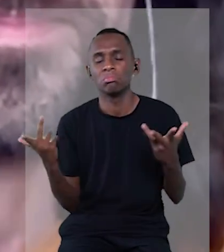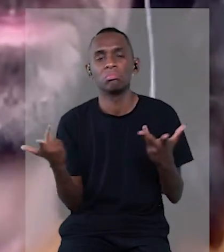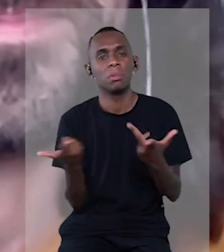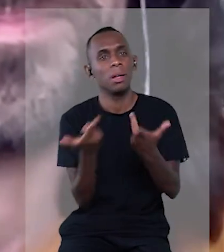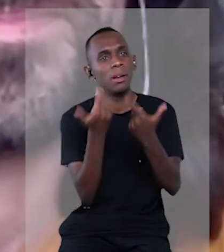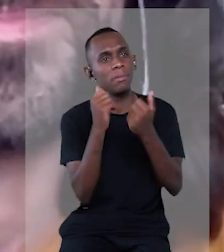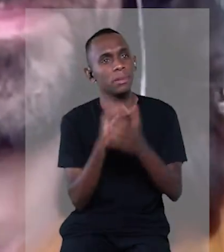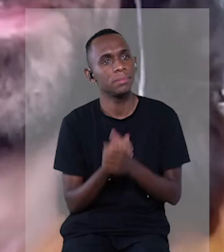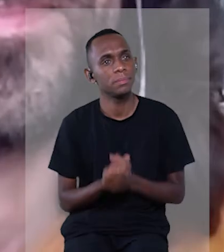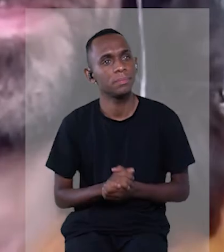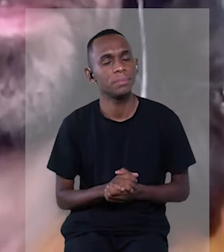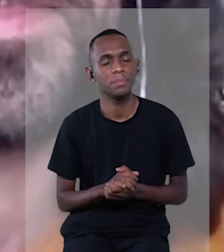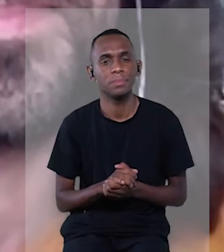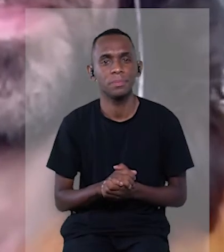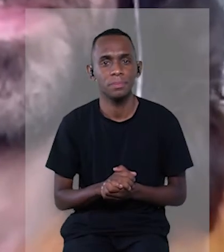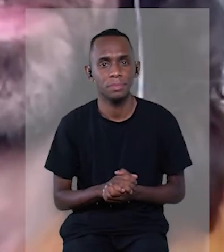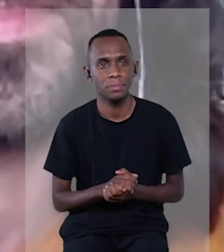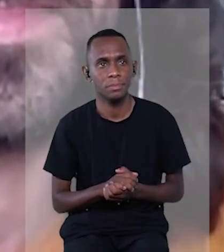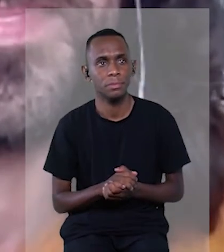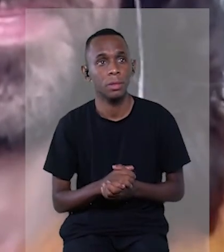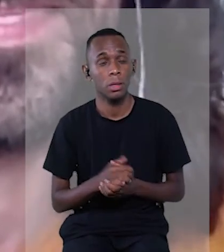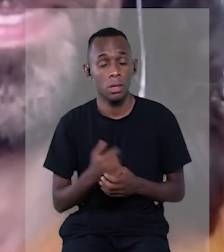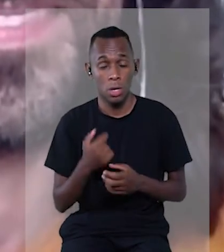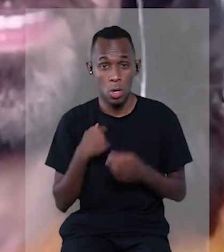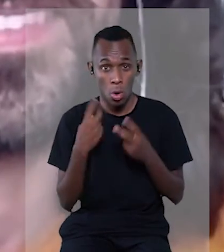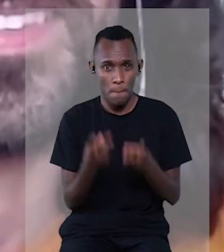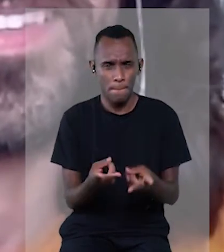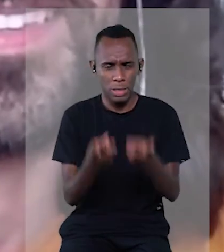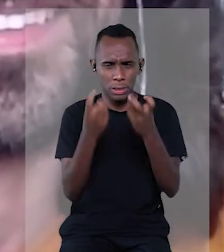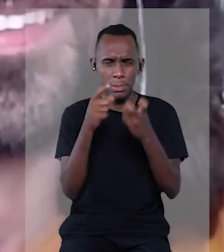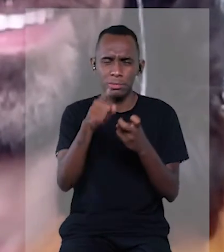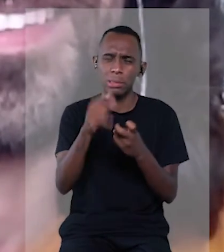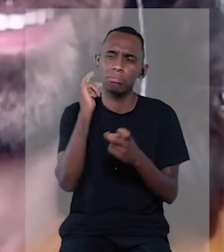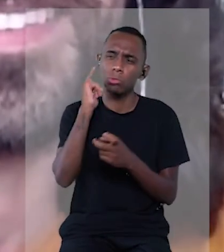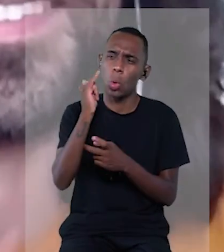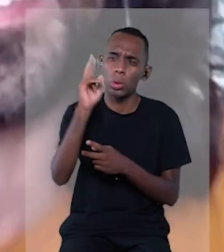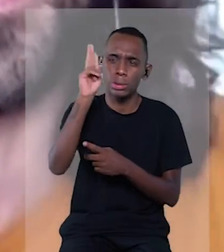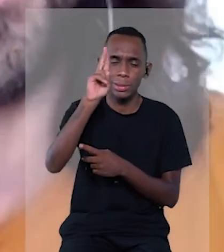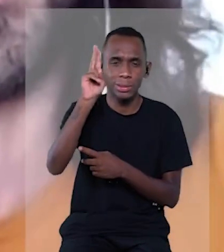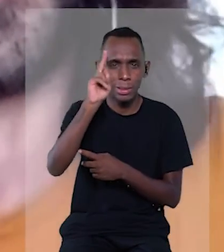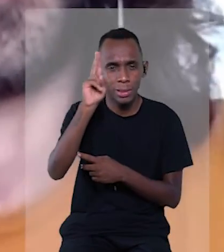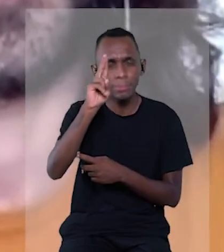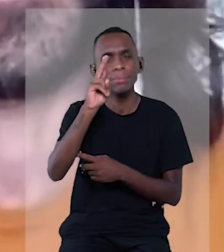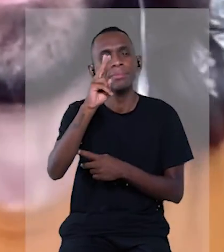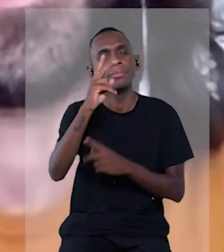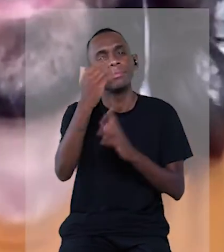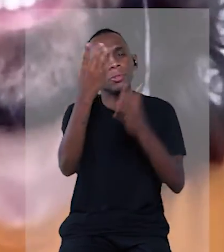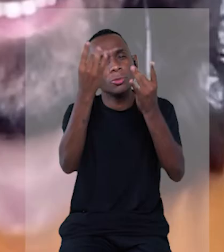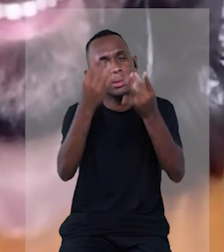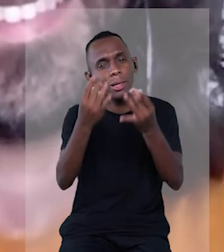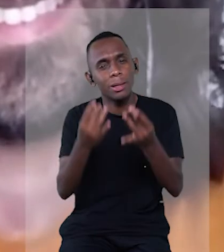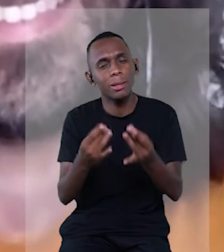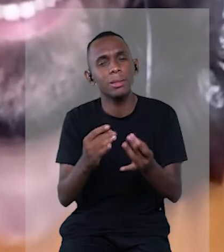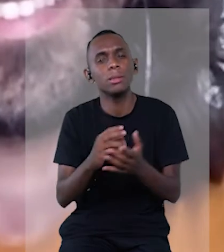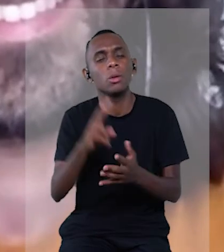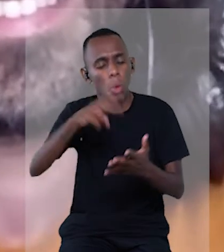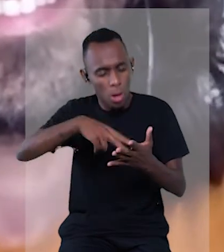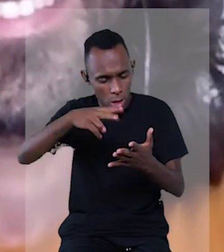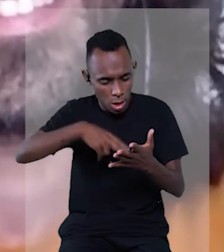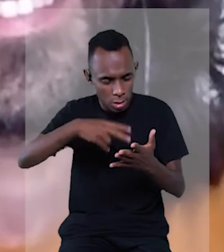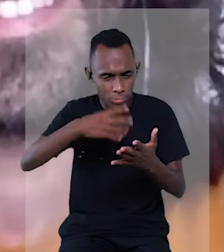Não, maravilha. E eu percebendo assim, quando você vai contar a história, né, os